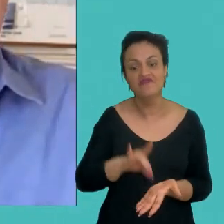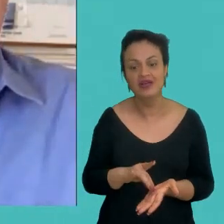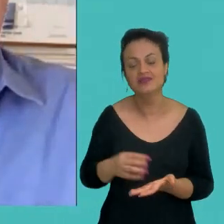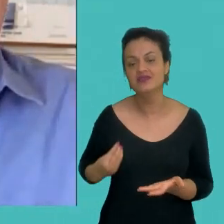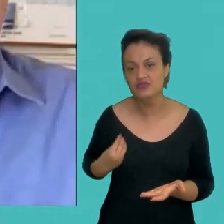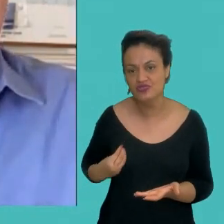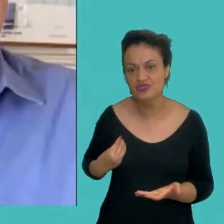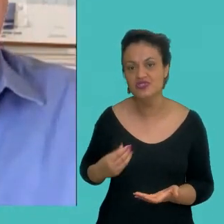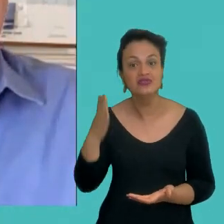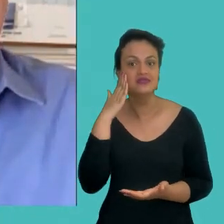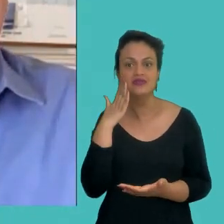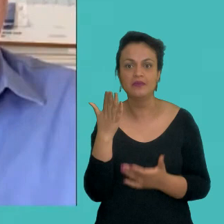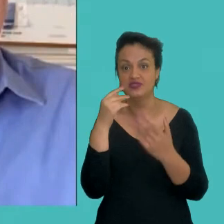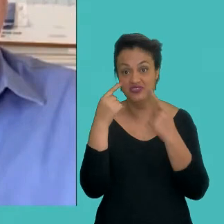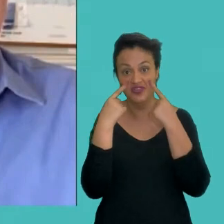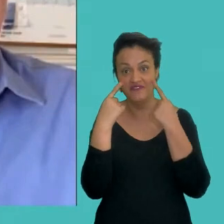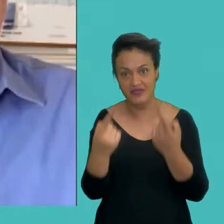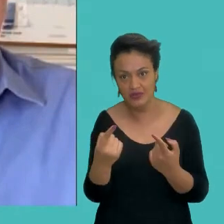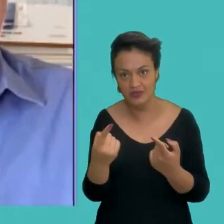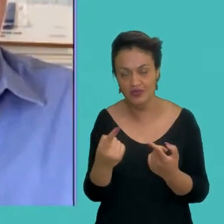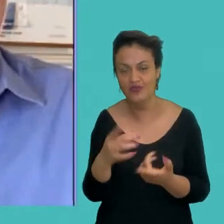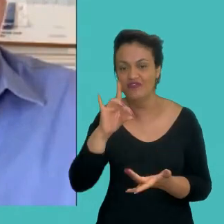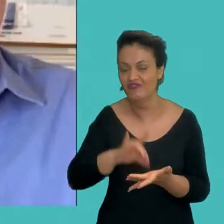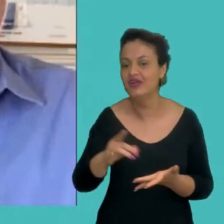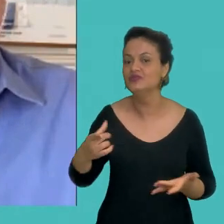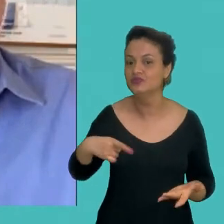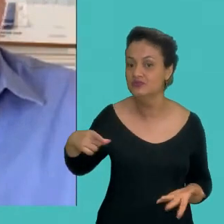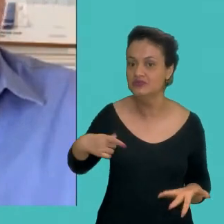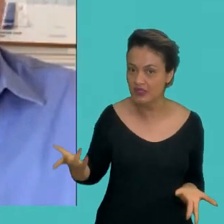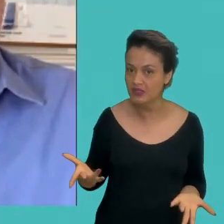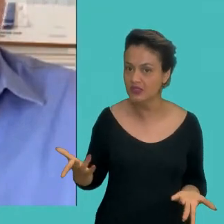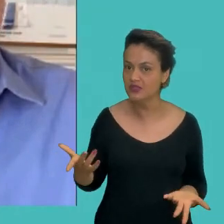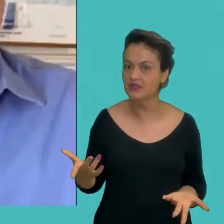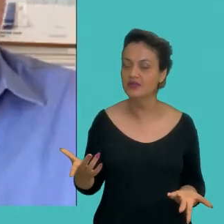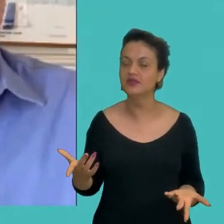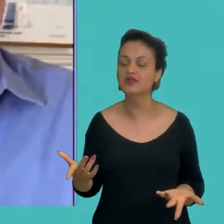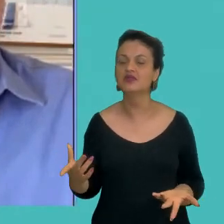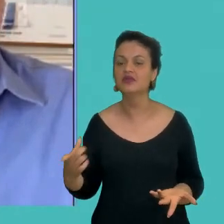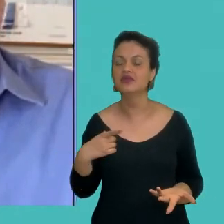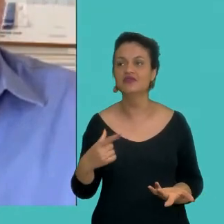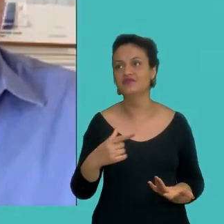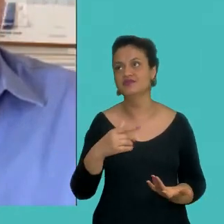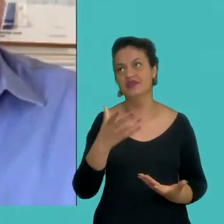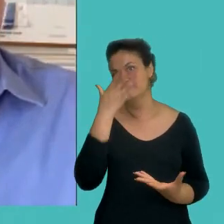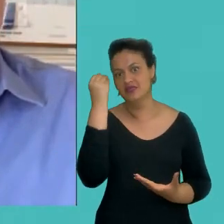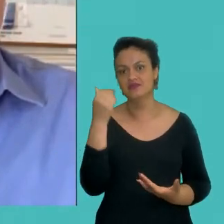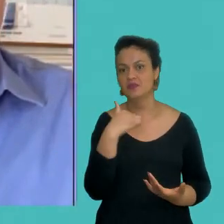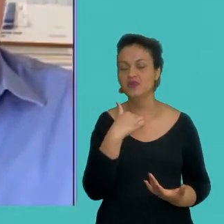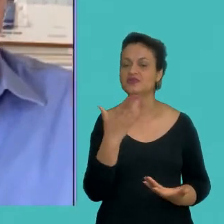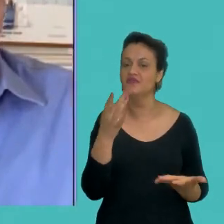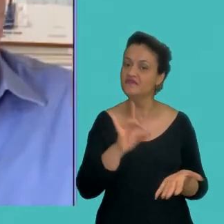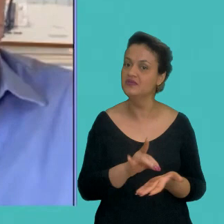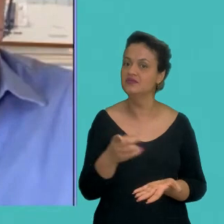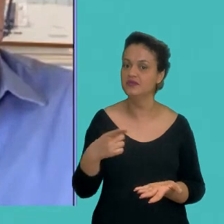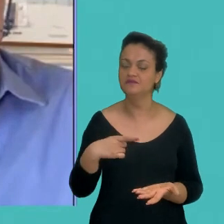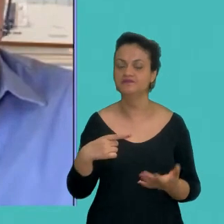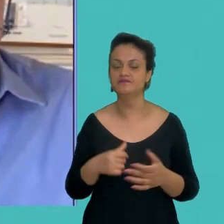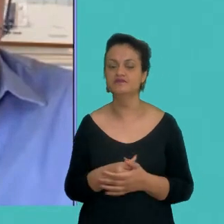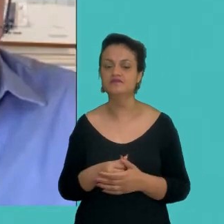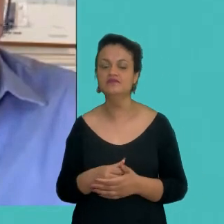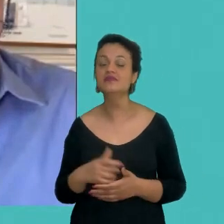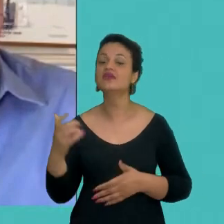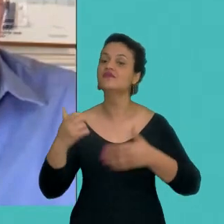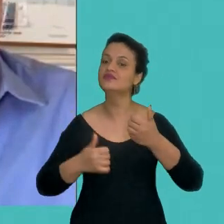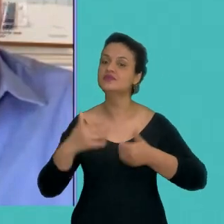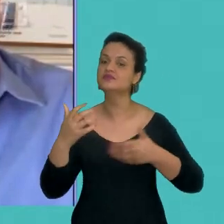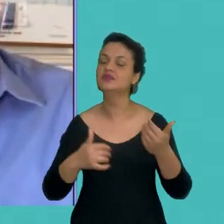mas o fato em si que não pode jamais ser desprezado, distorcido ou ignorado.